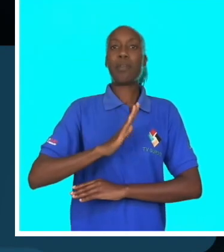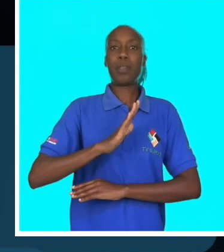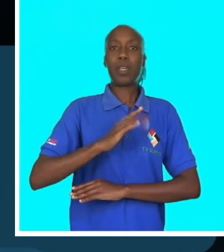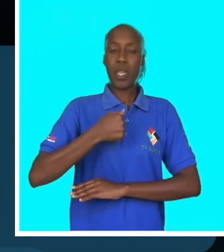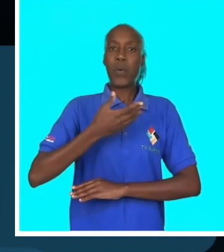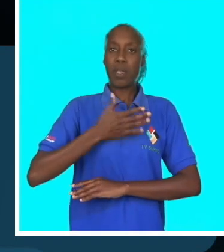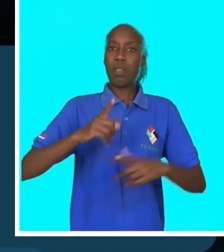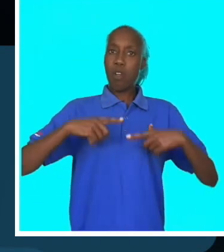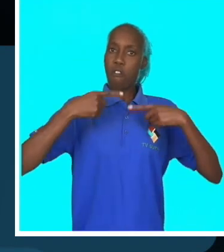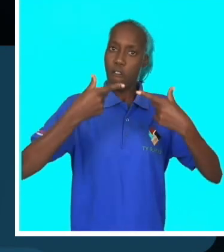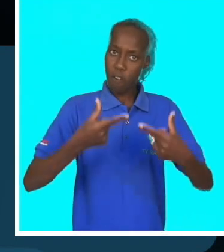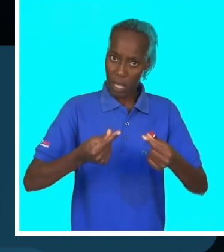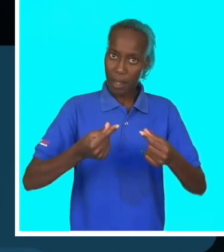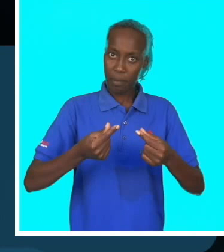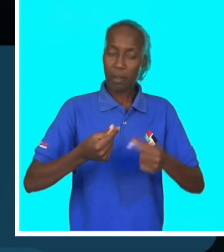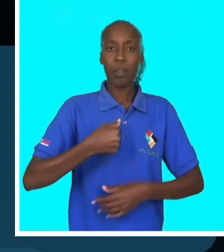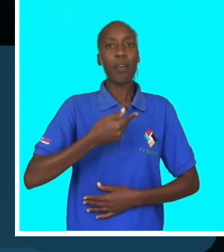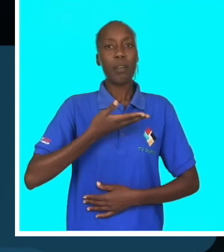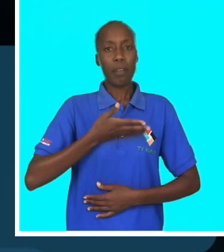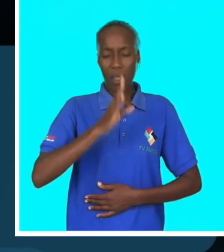Então, era essa a minha vontade. Eu sou muito